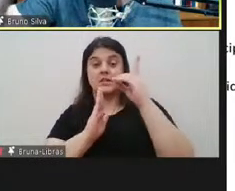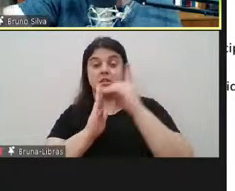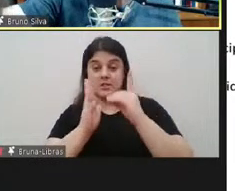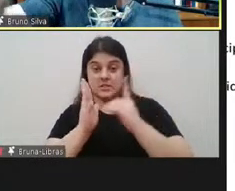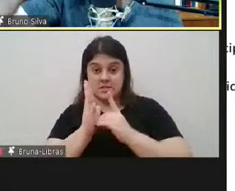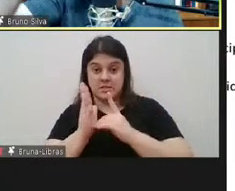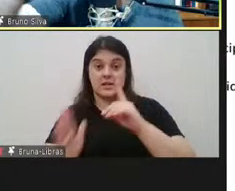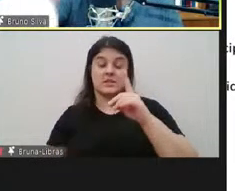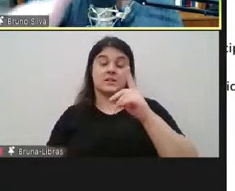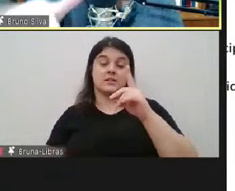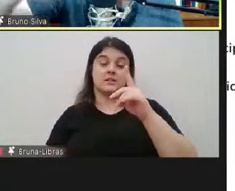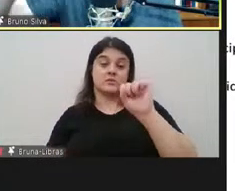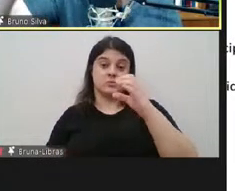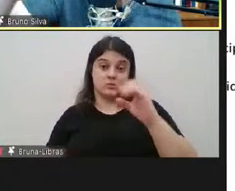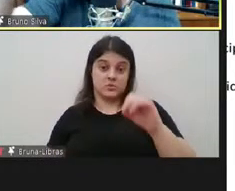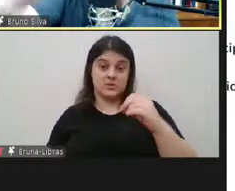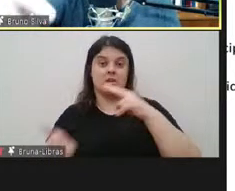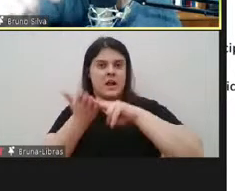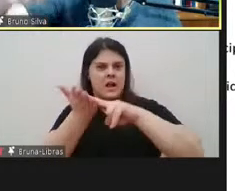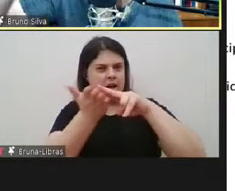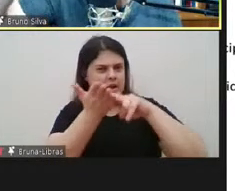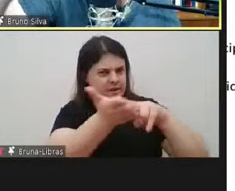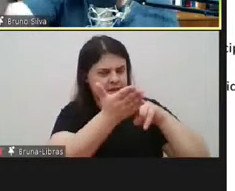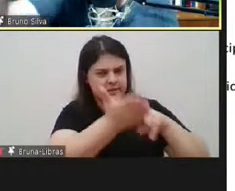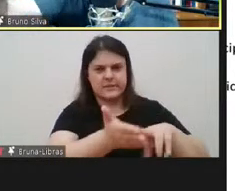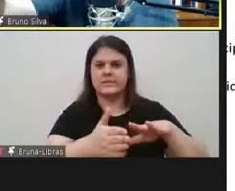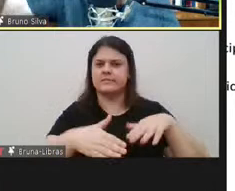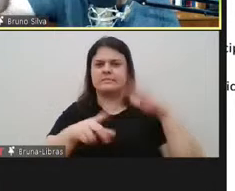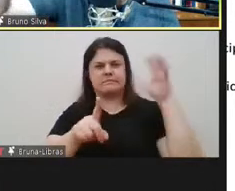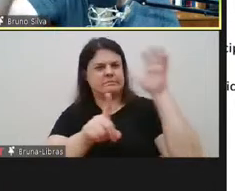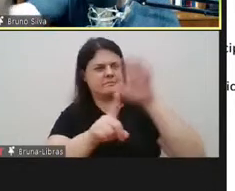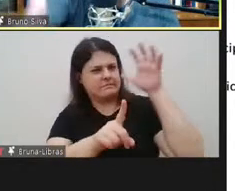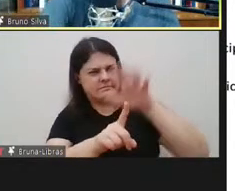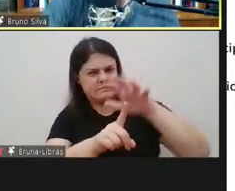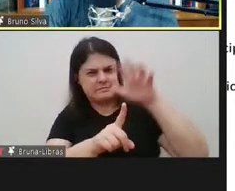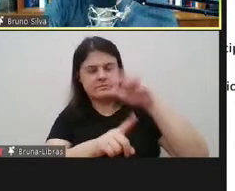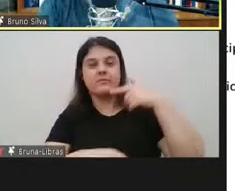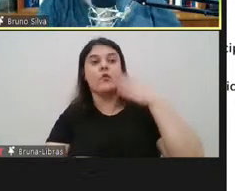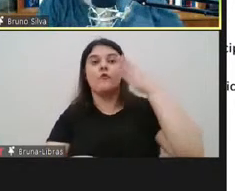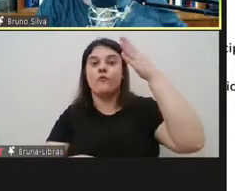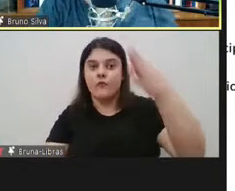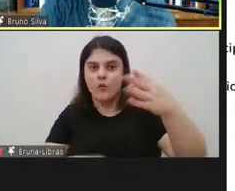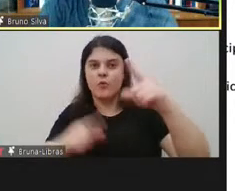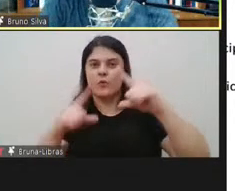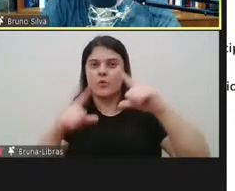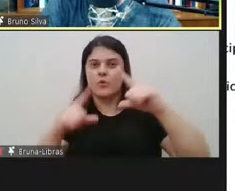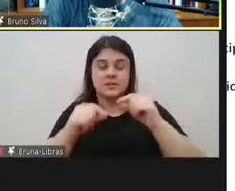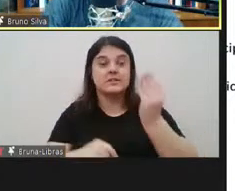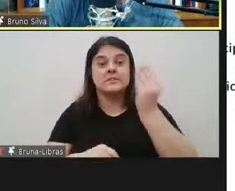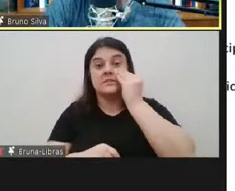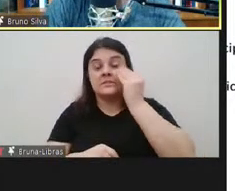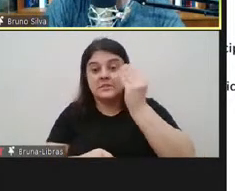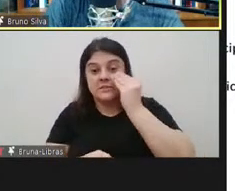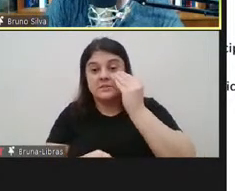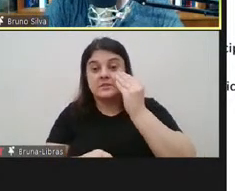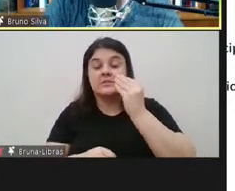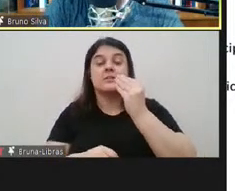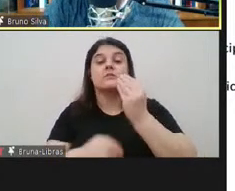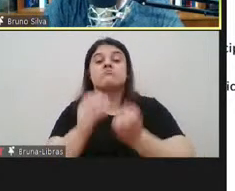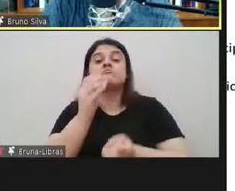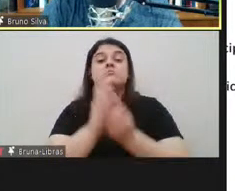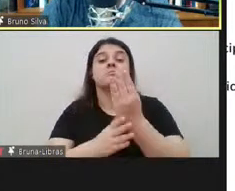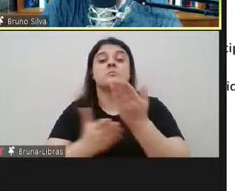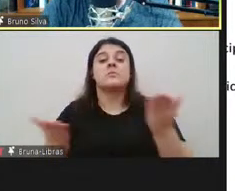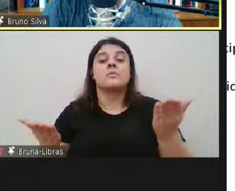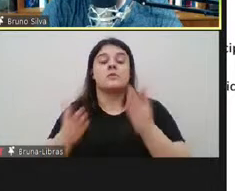mandaram sistematicamente cartas telegramas impressionaram foram até Brasília e que tentaram construir isso que nós chamamos